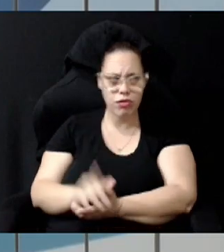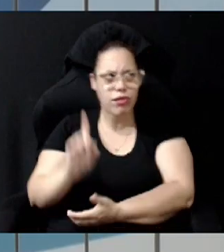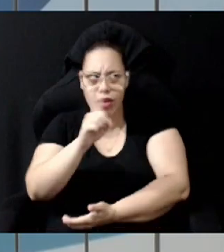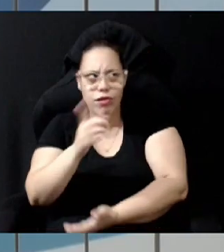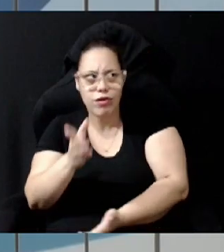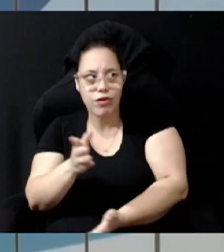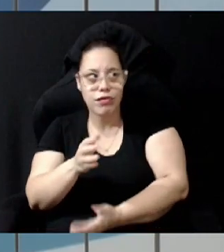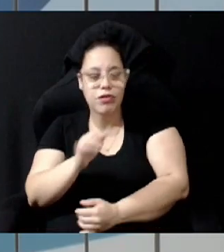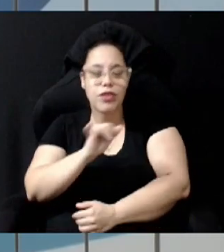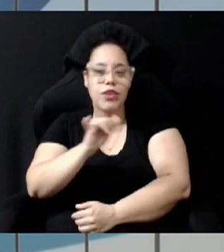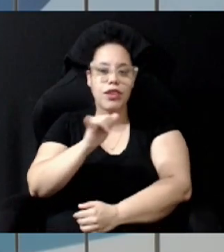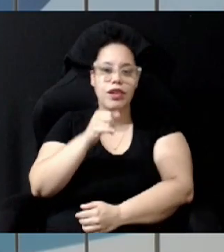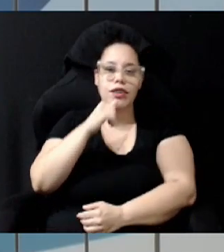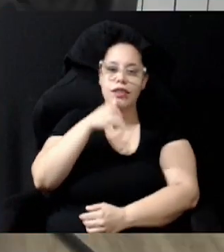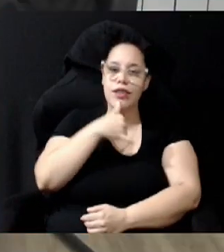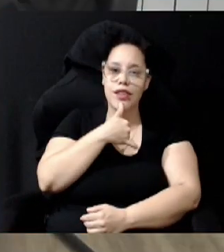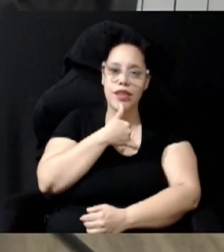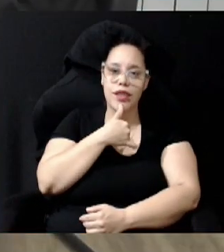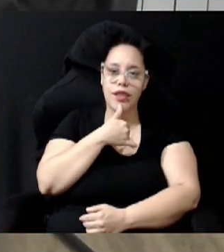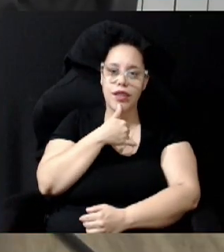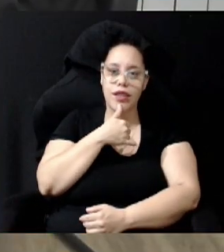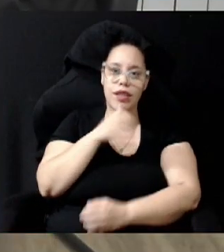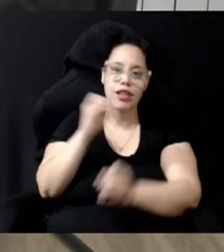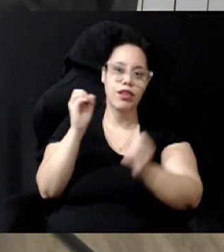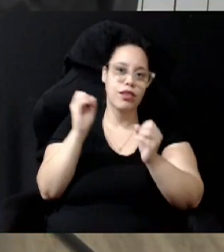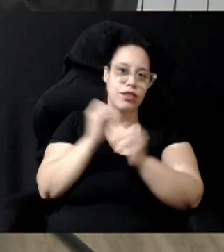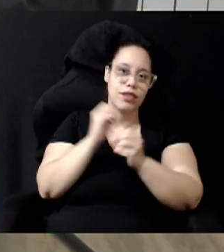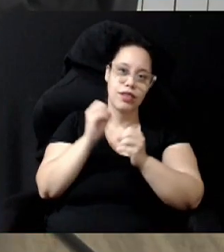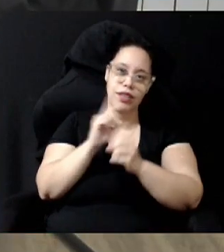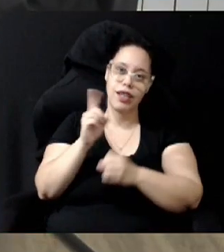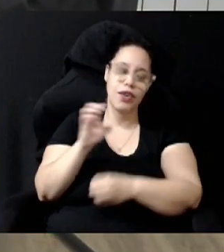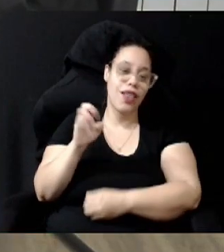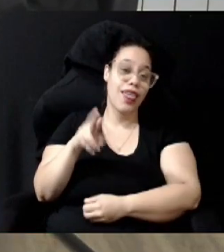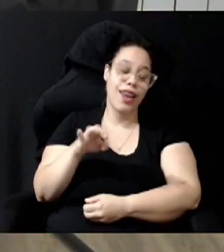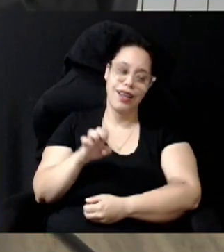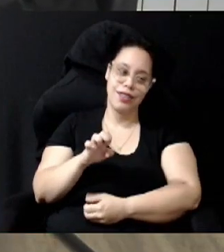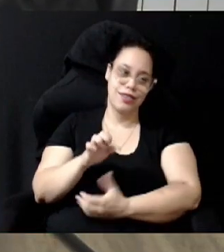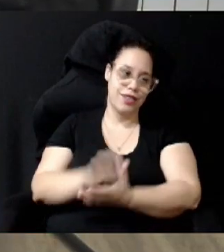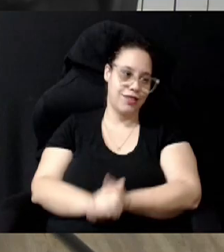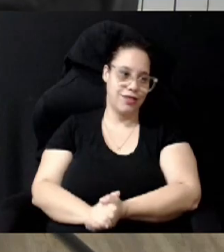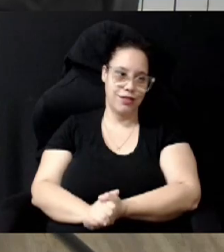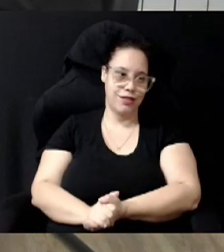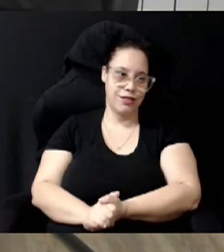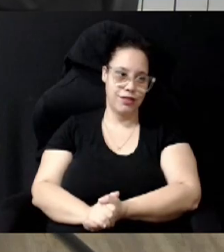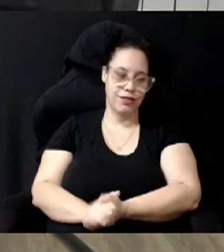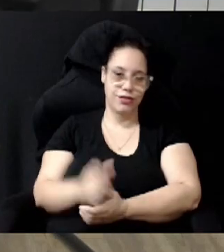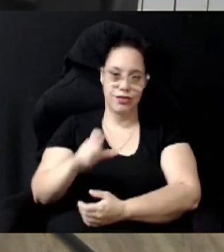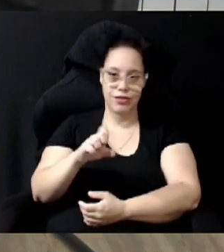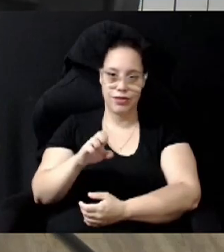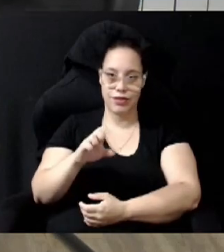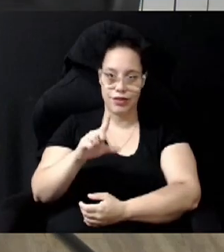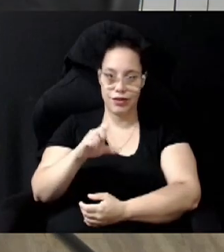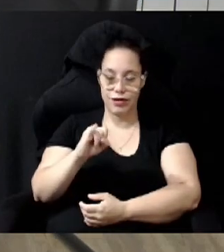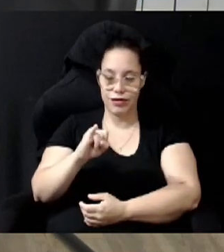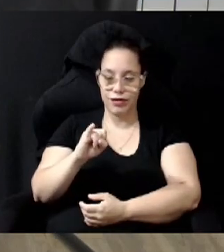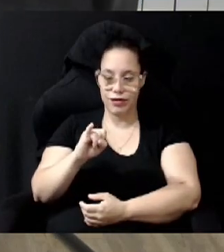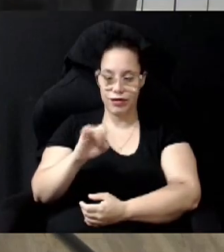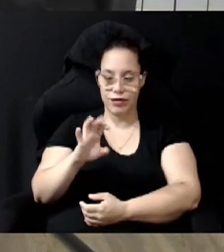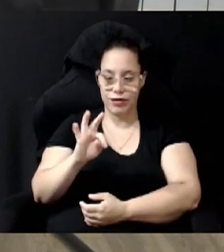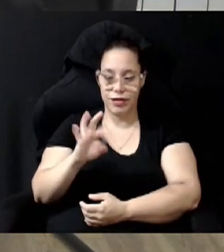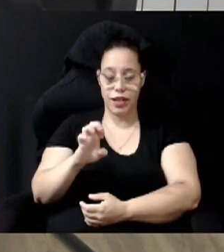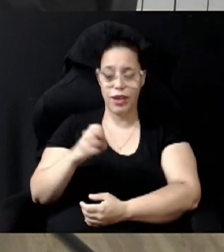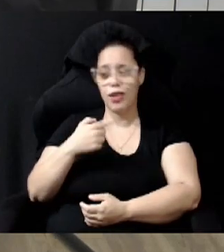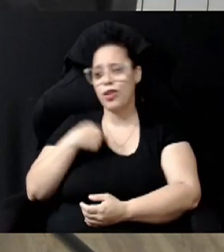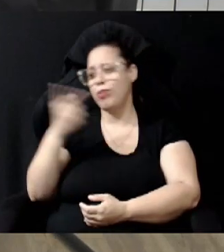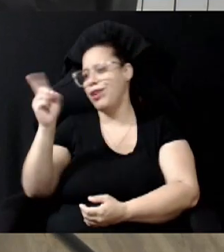você. Manda. Você não é da elite. Você tem, Lu? Também não, né? Não, eu também não. Então aqui não tem ninguém